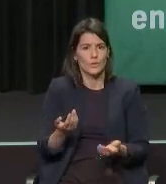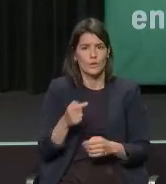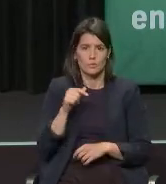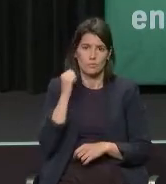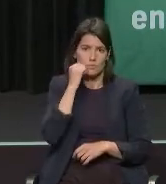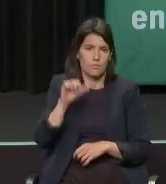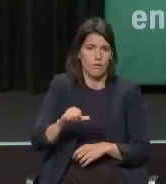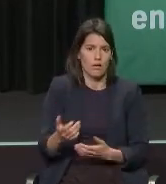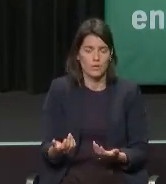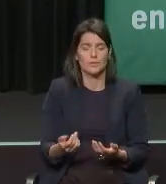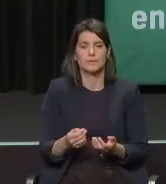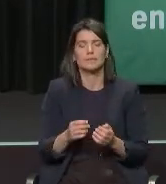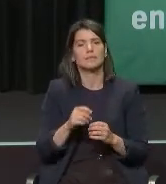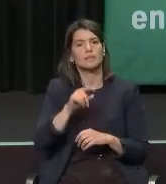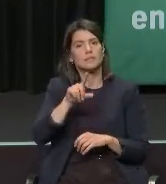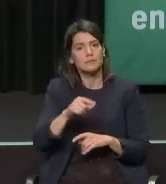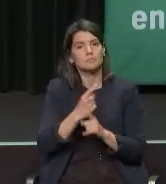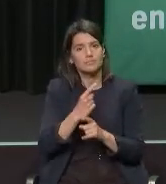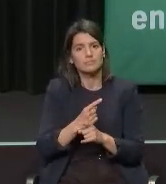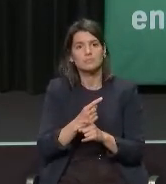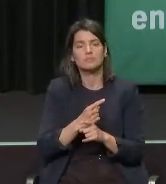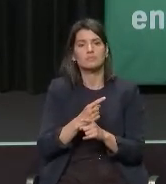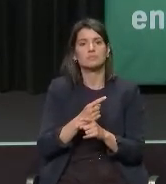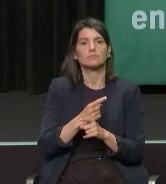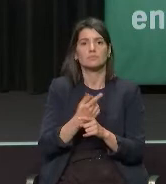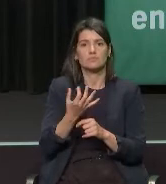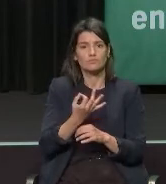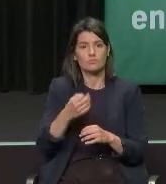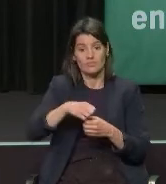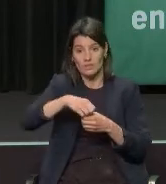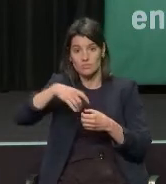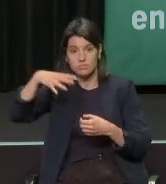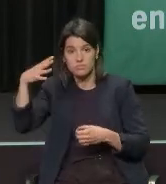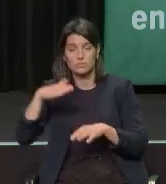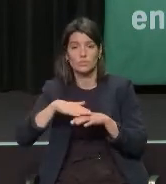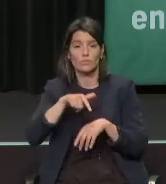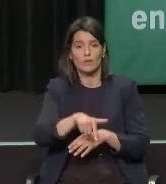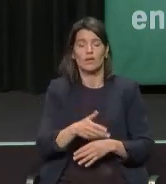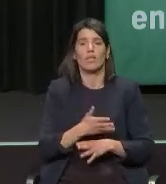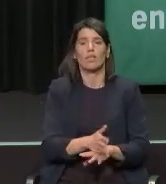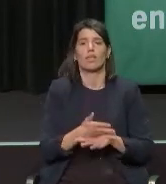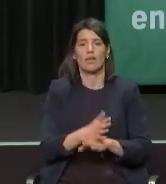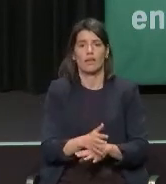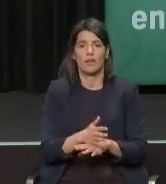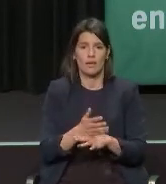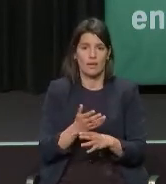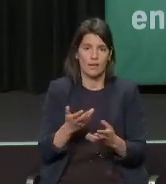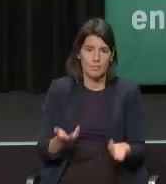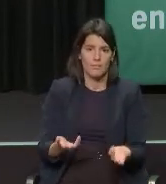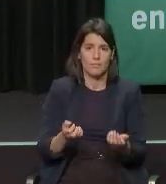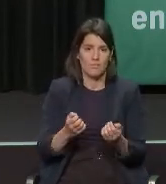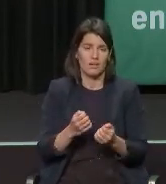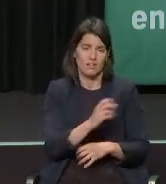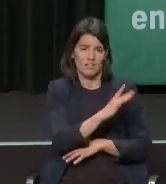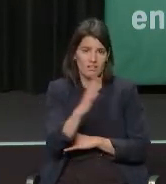maus. Temos emissões resultantes da queima indesejada de